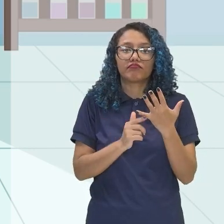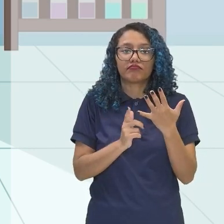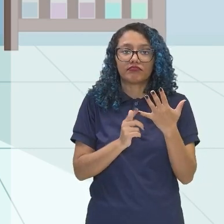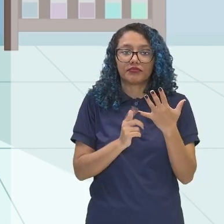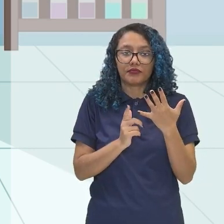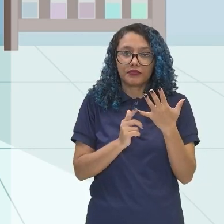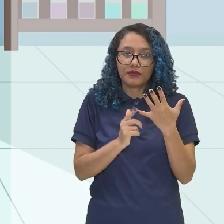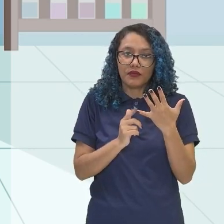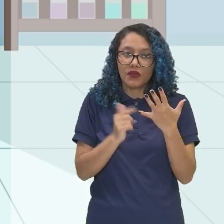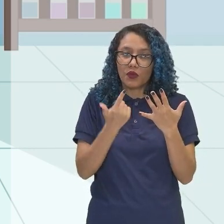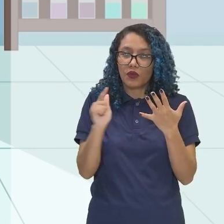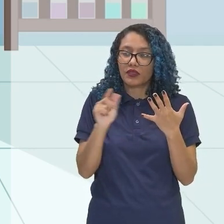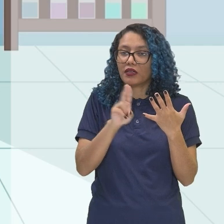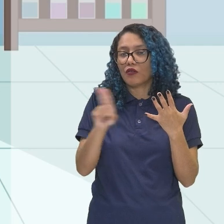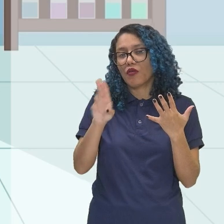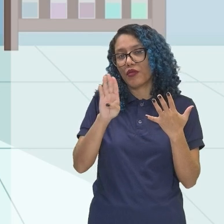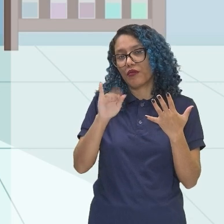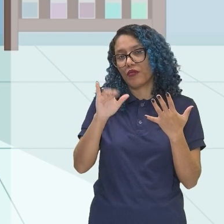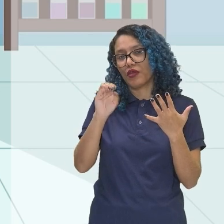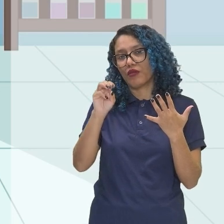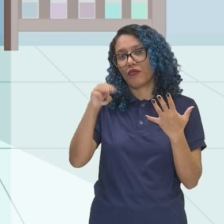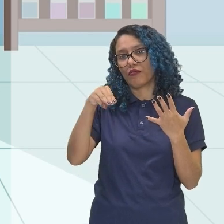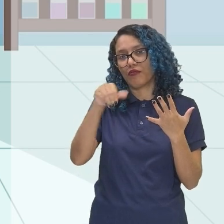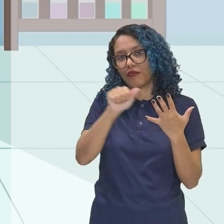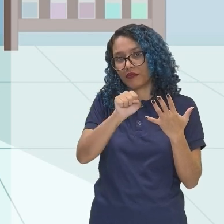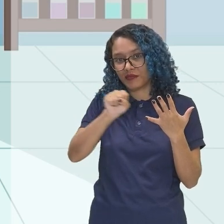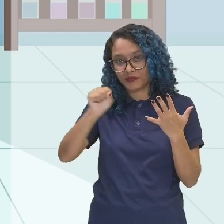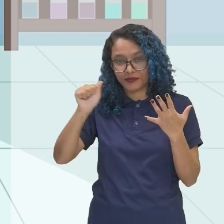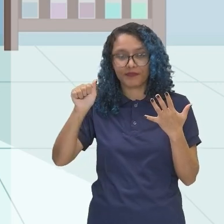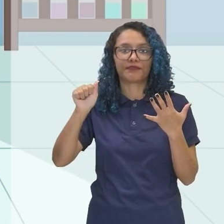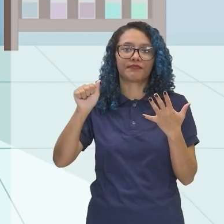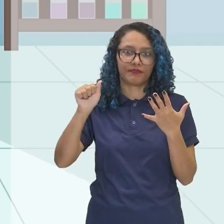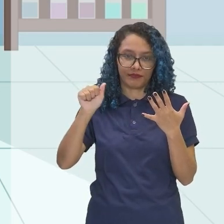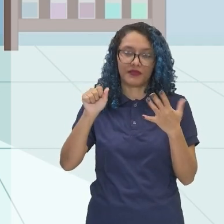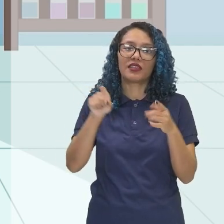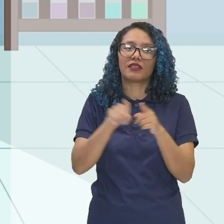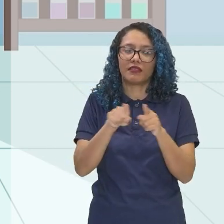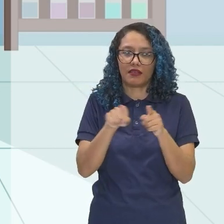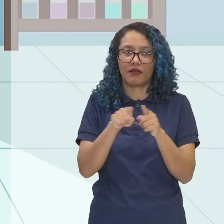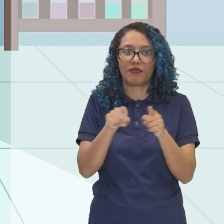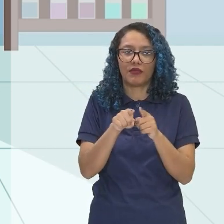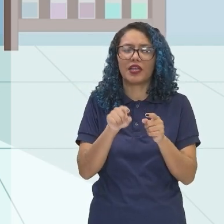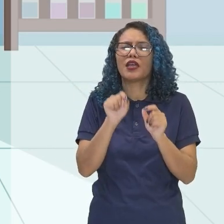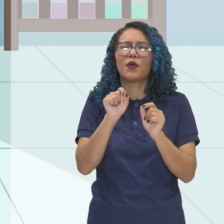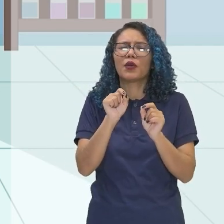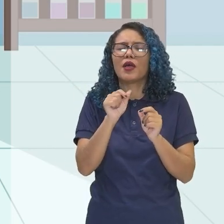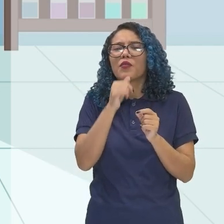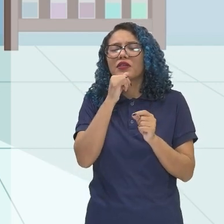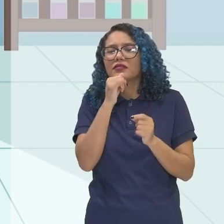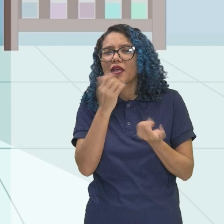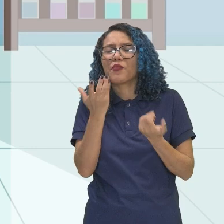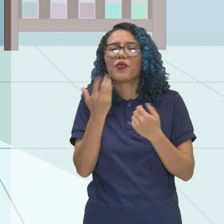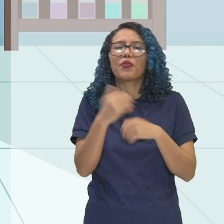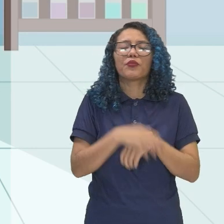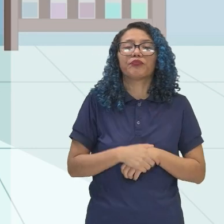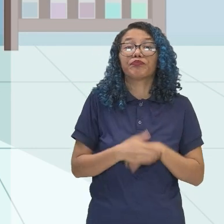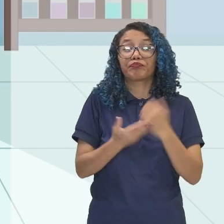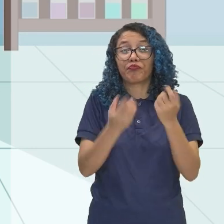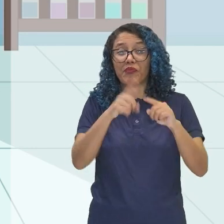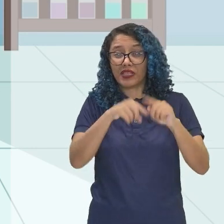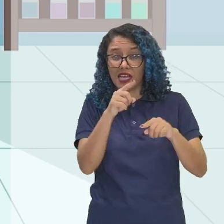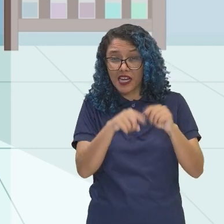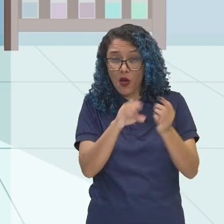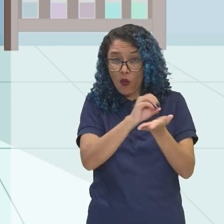a biomassa. A biomassa é a utilização de matéria orgânica,